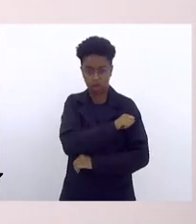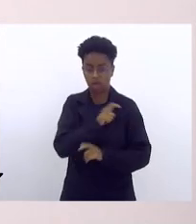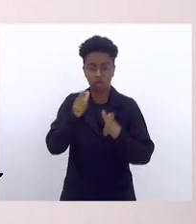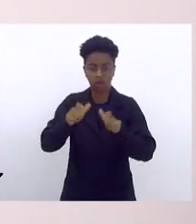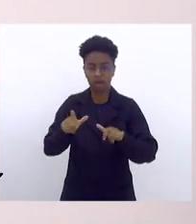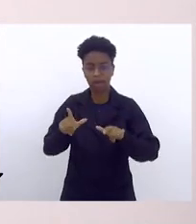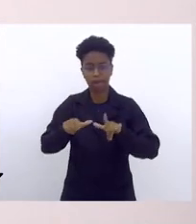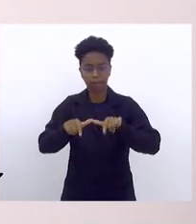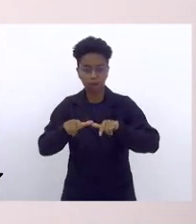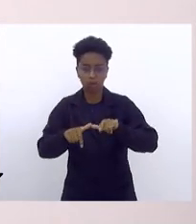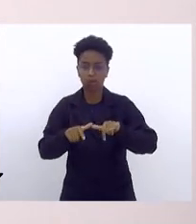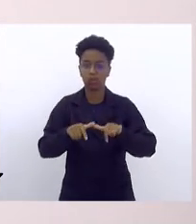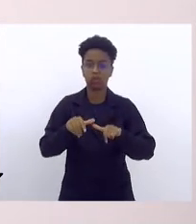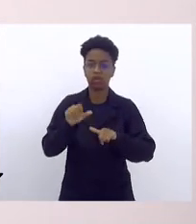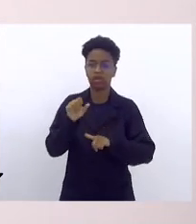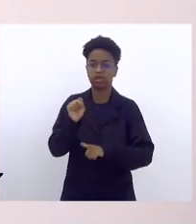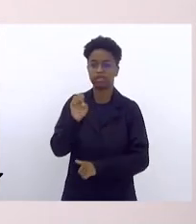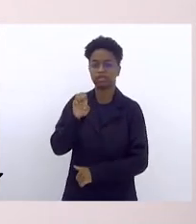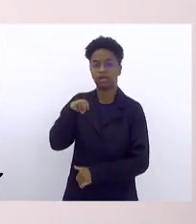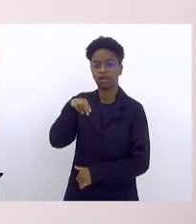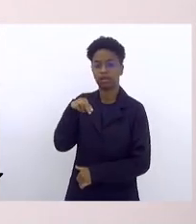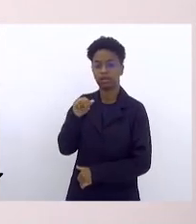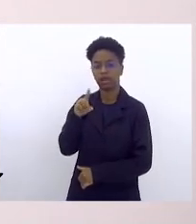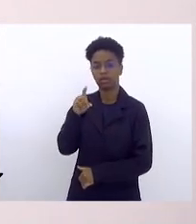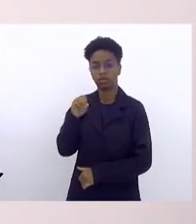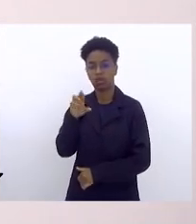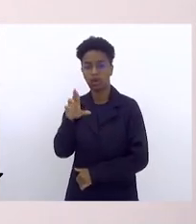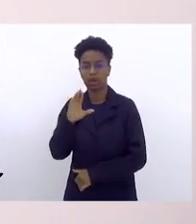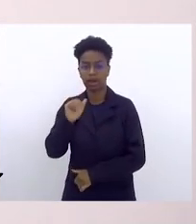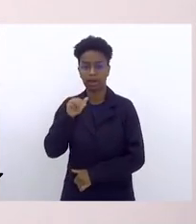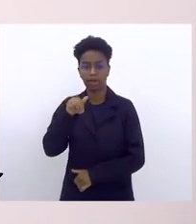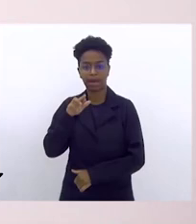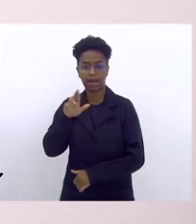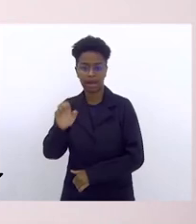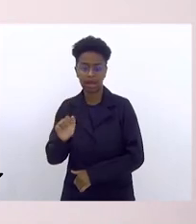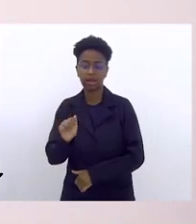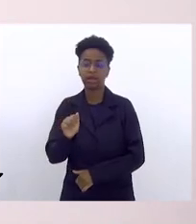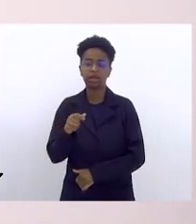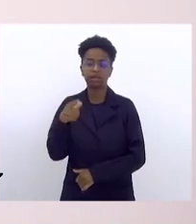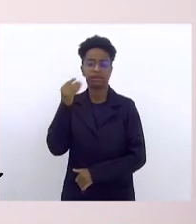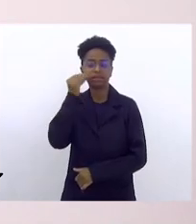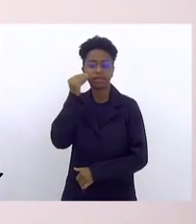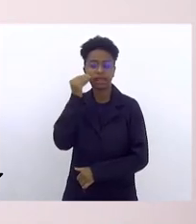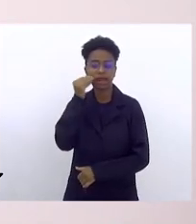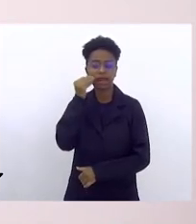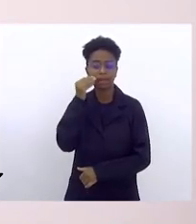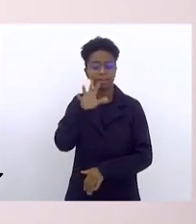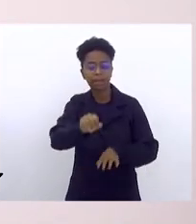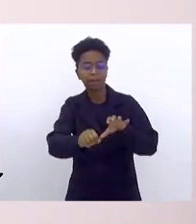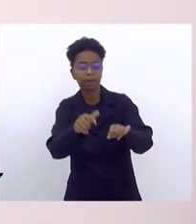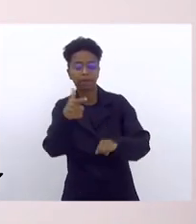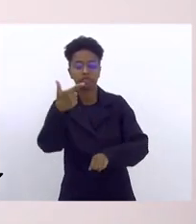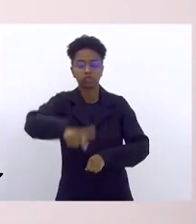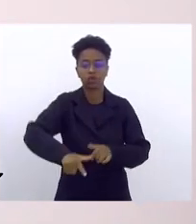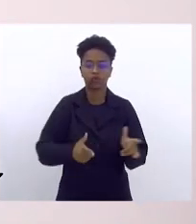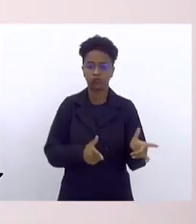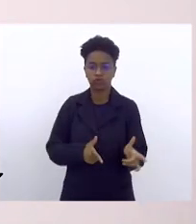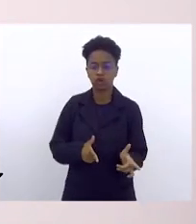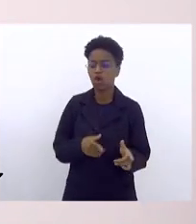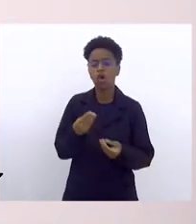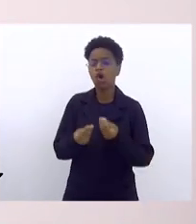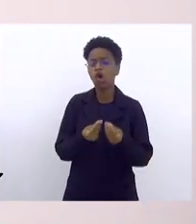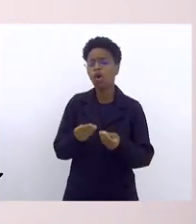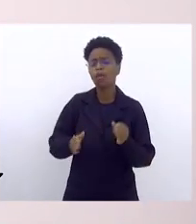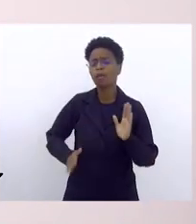Vila Aliança por operações para recuperar fuzis como é que os fuzis foram parar na mão dos traficantes? é uma